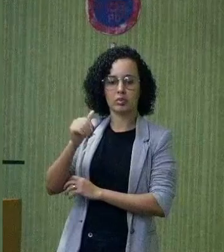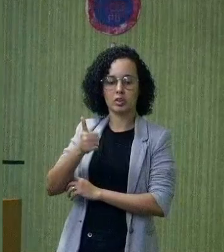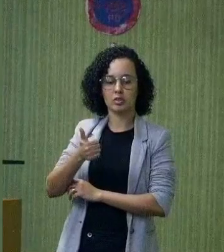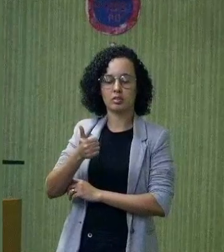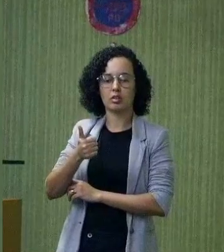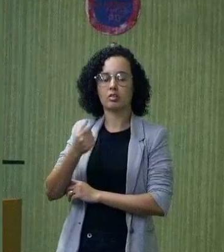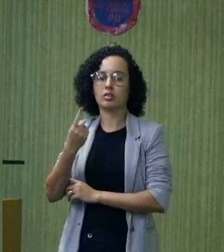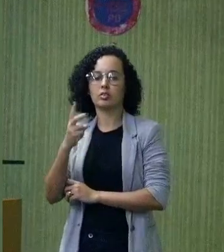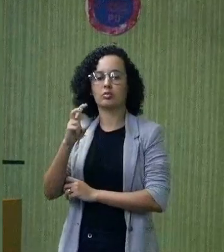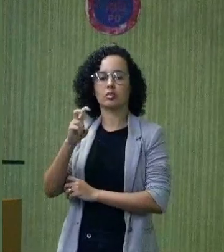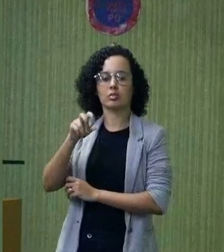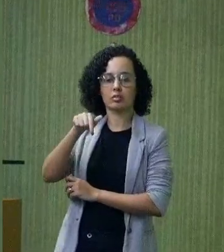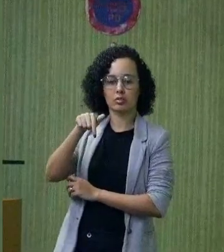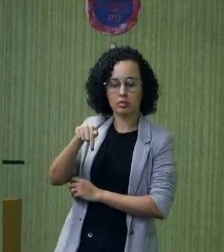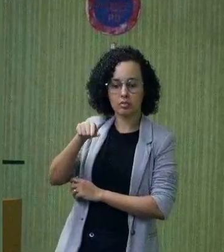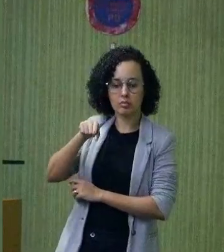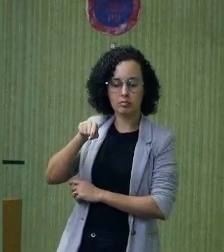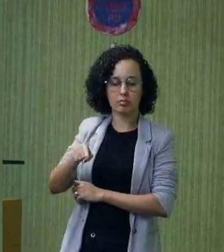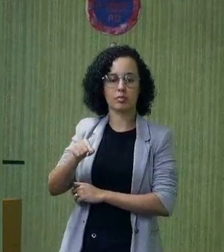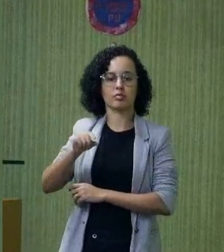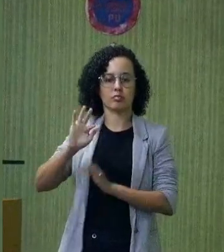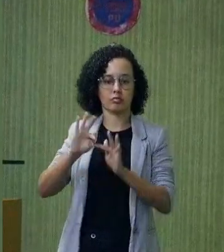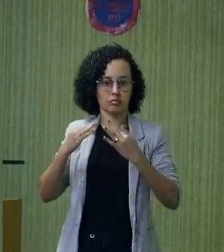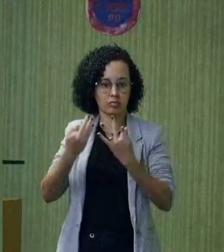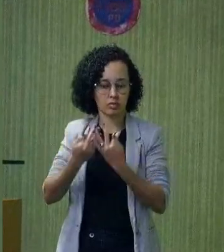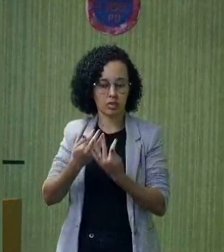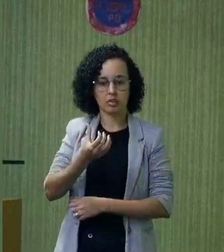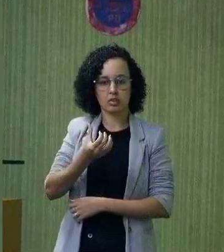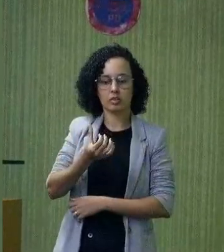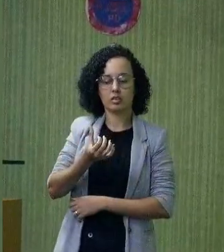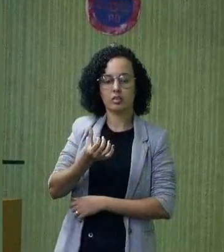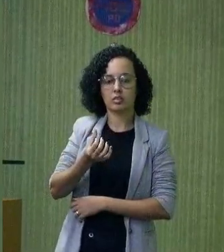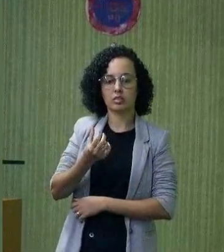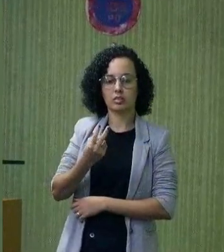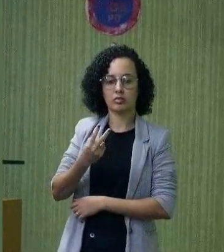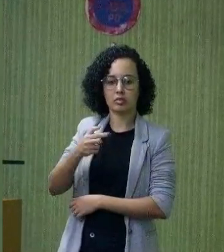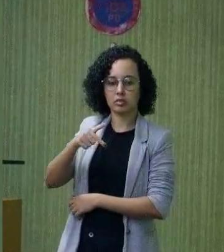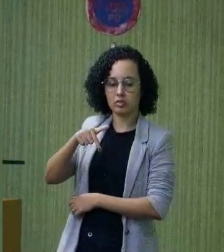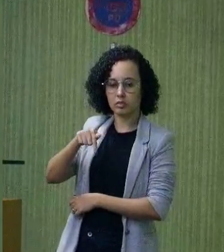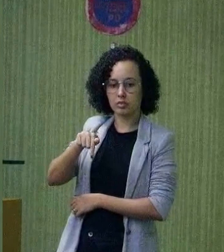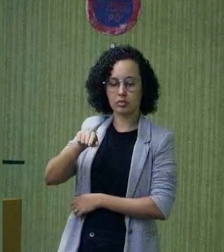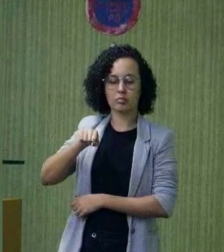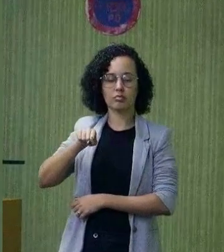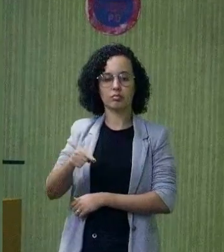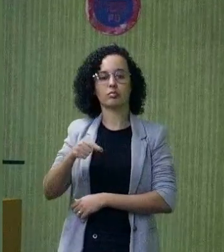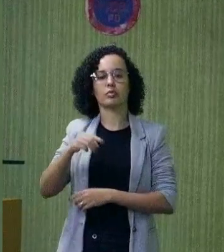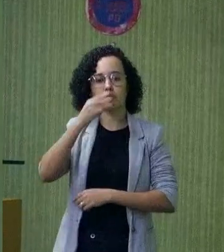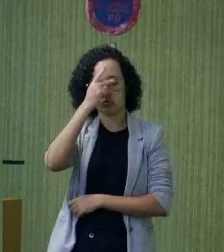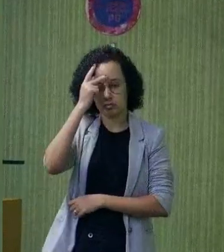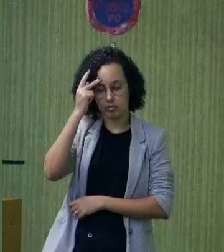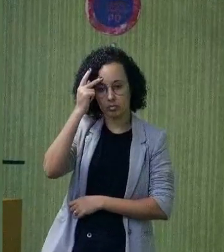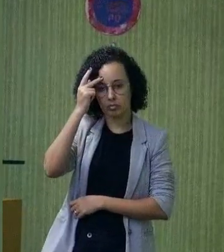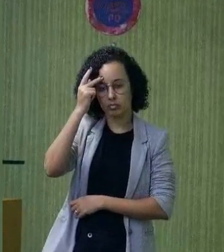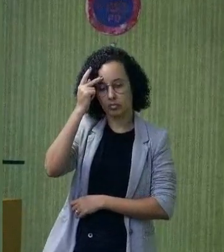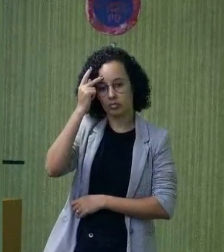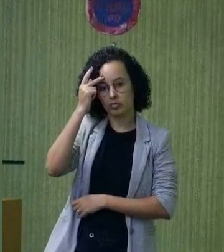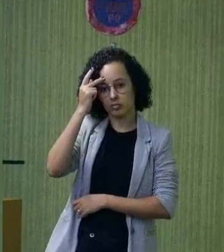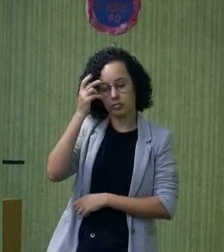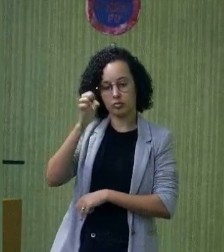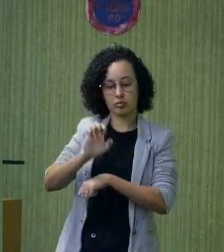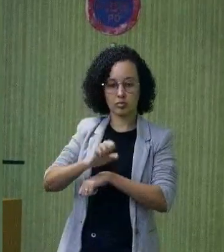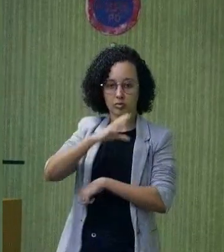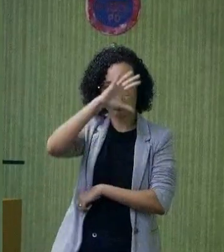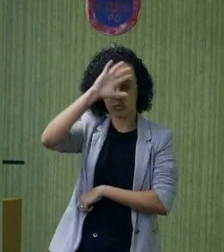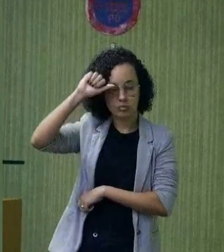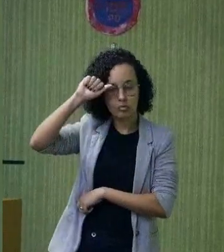157.000 famílias 627.000 pessoas e todos os municípios do Estado do Amazonas e a declaração de